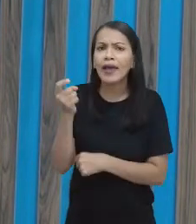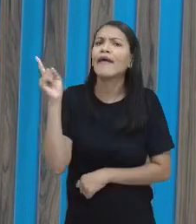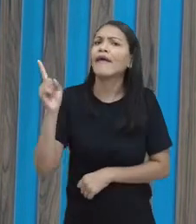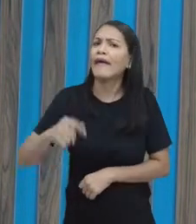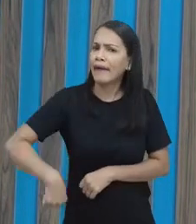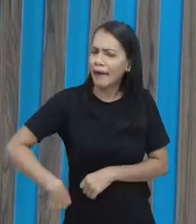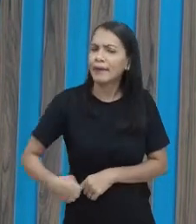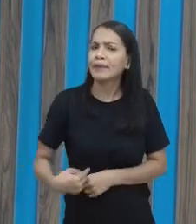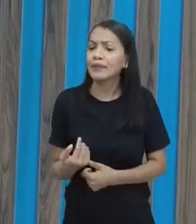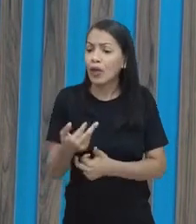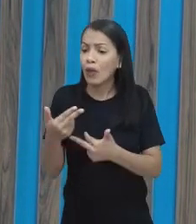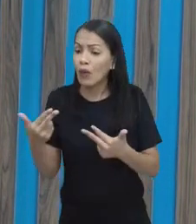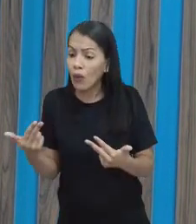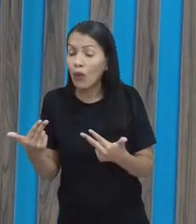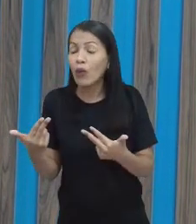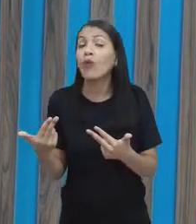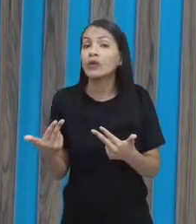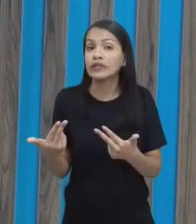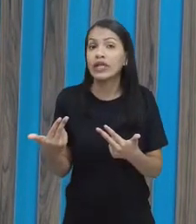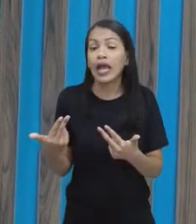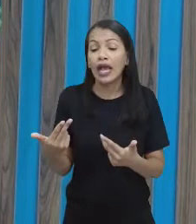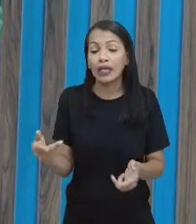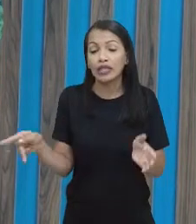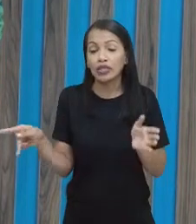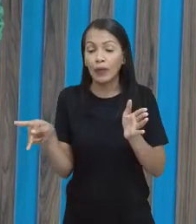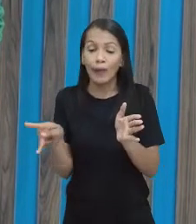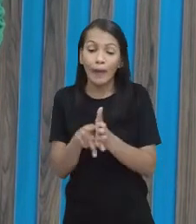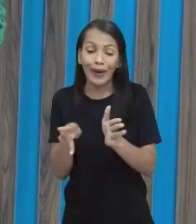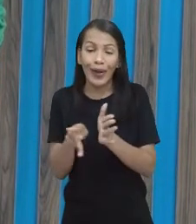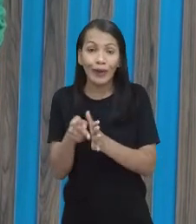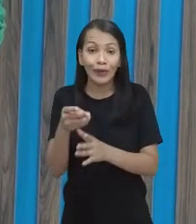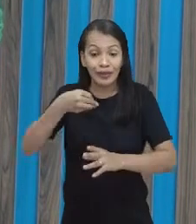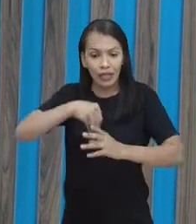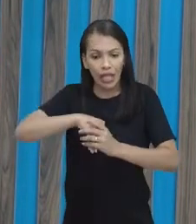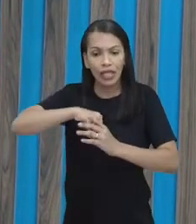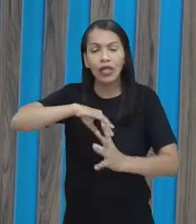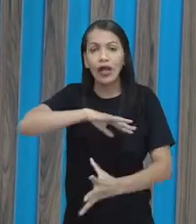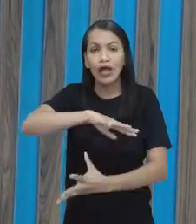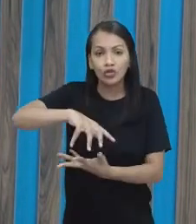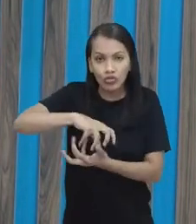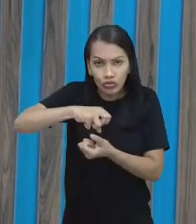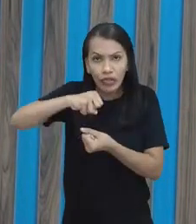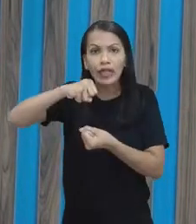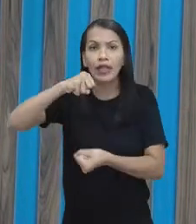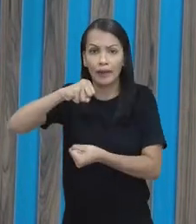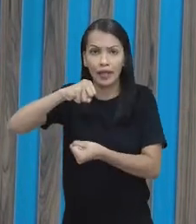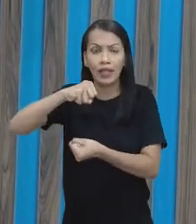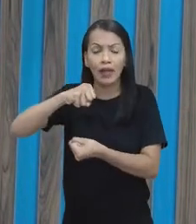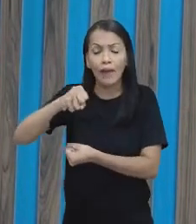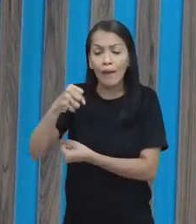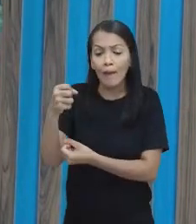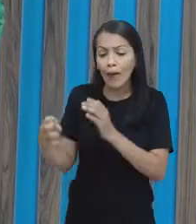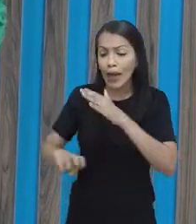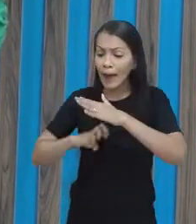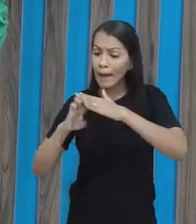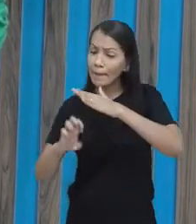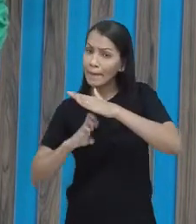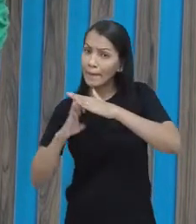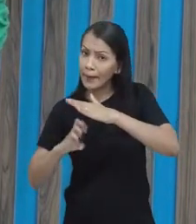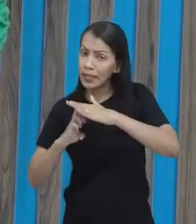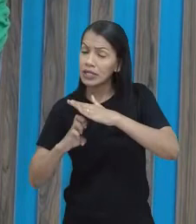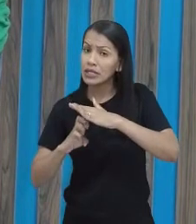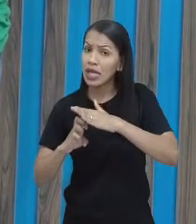que trabalha ecologicamente, né, trabalha com o ecológico, que é uma empresa responsável